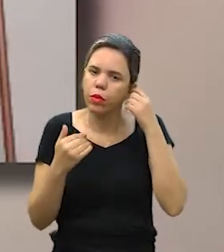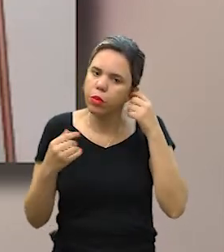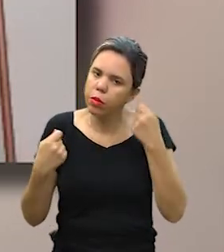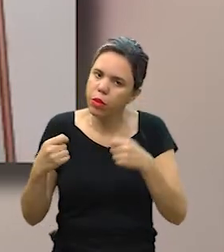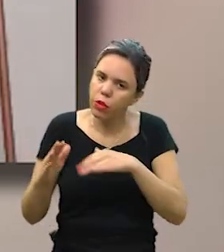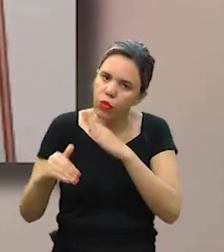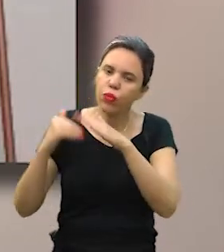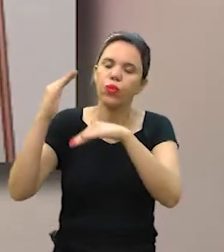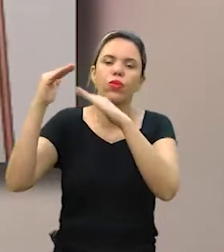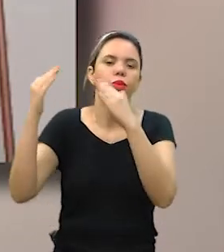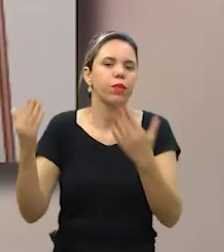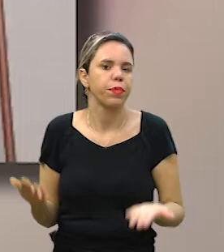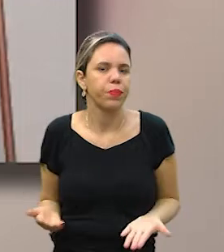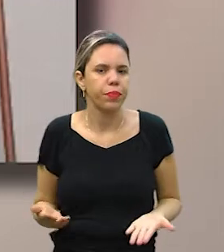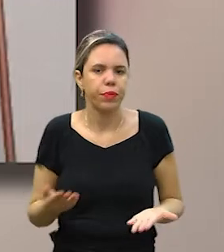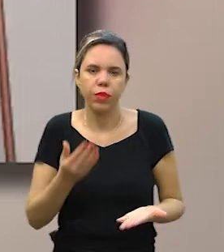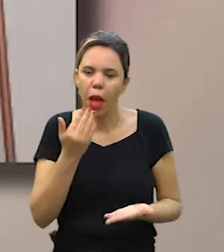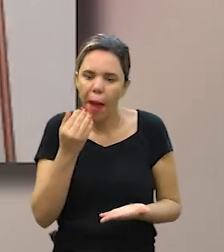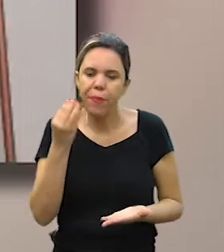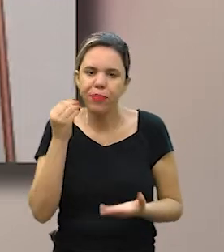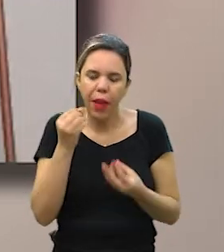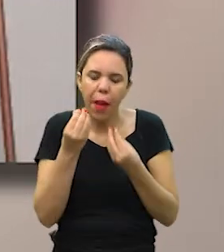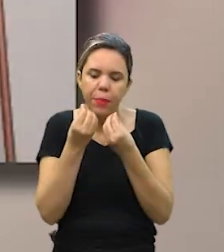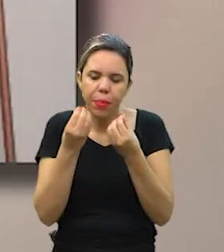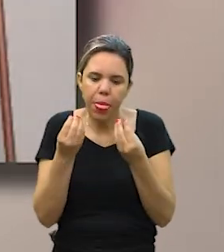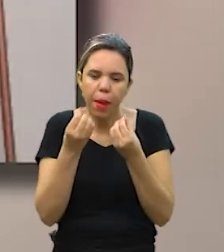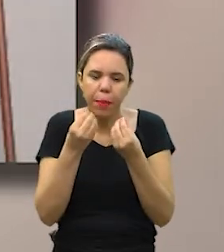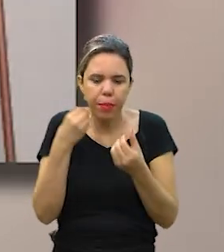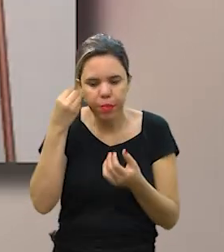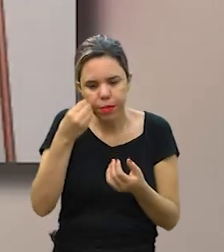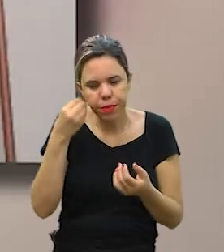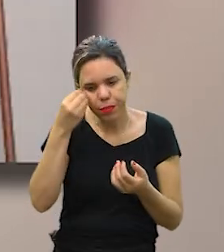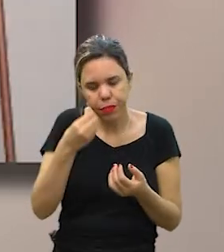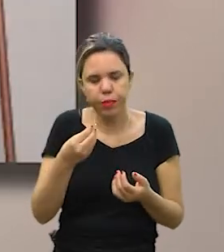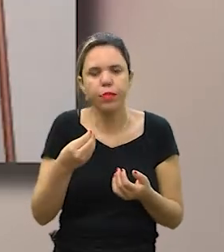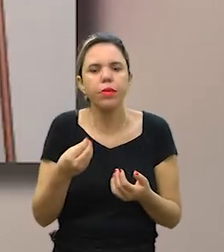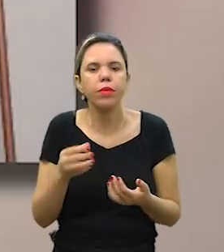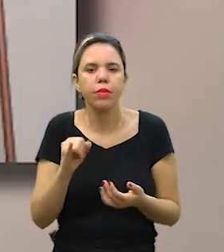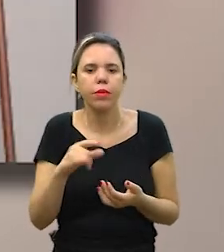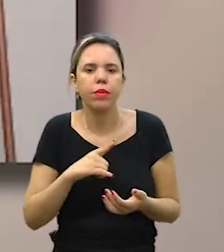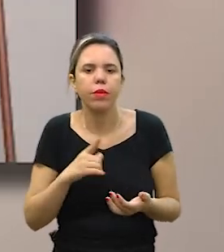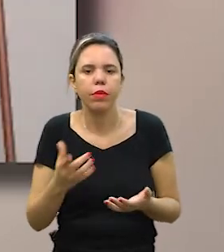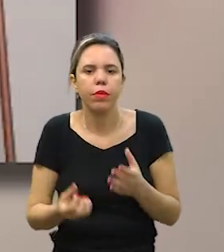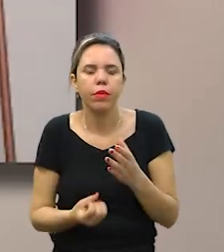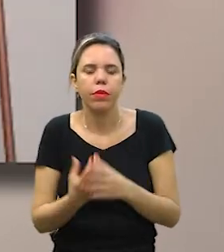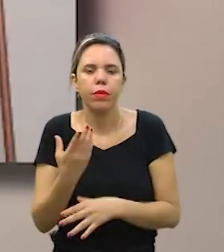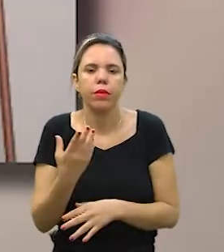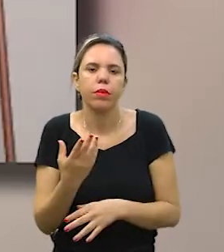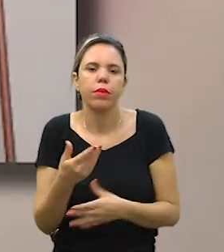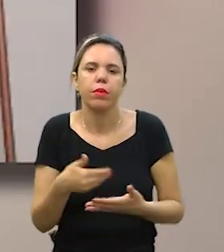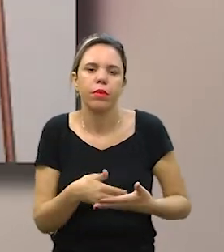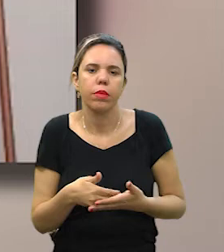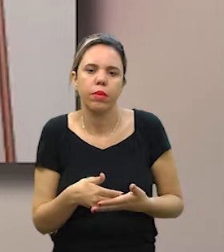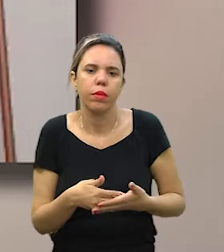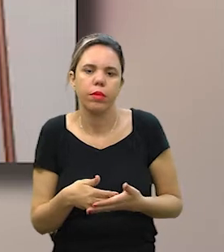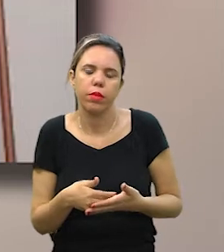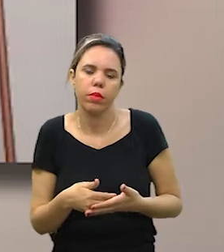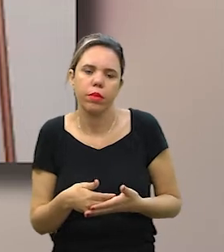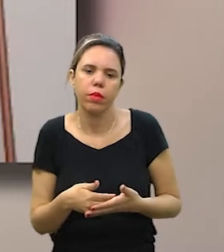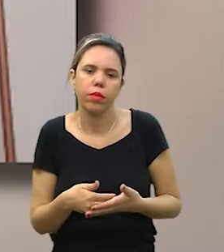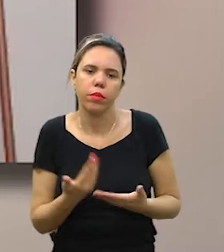ir evoluindo na mastigação, na deglutição, na consistência. Se você cria um